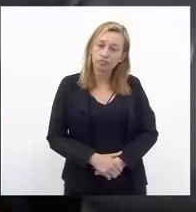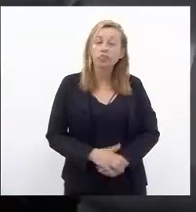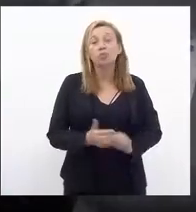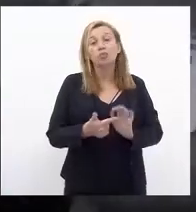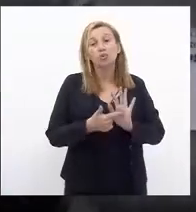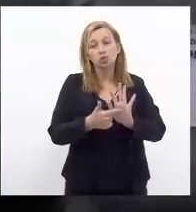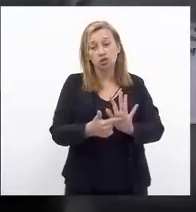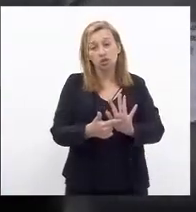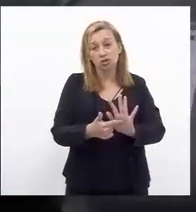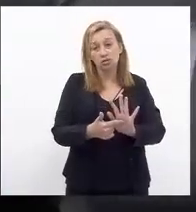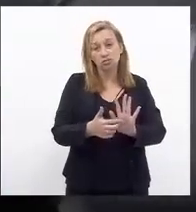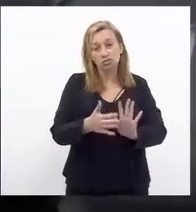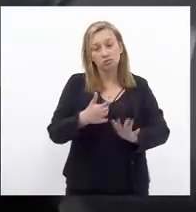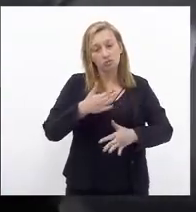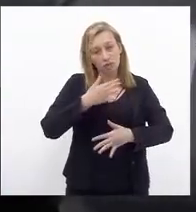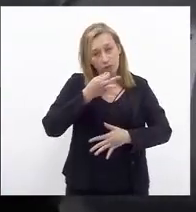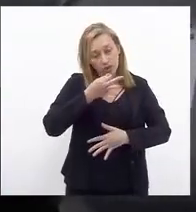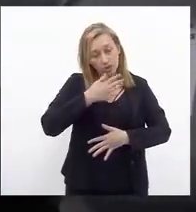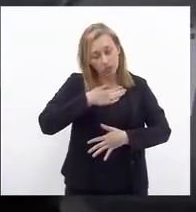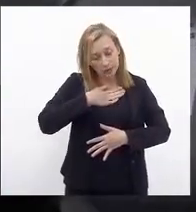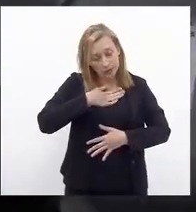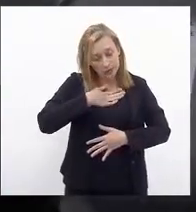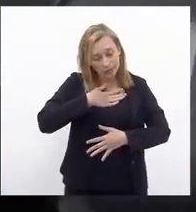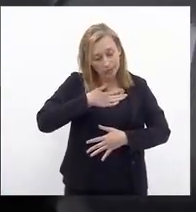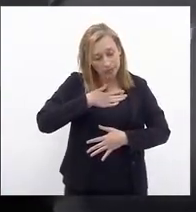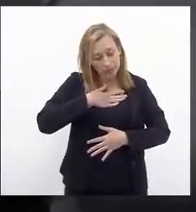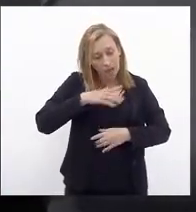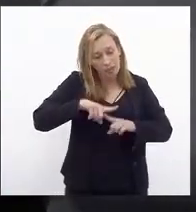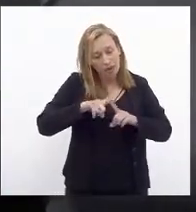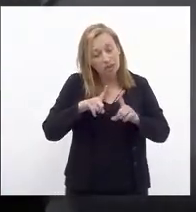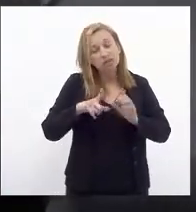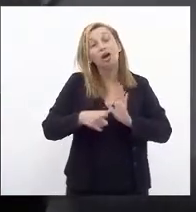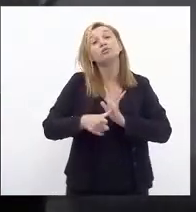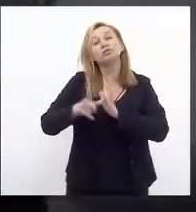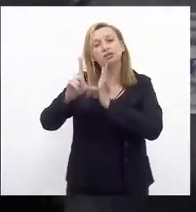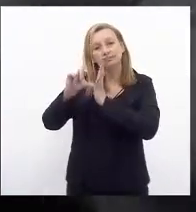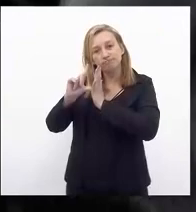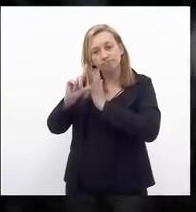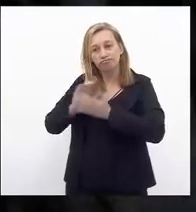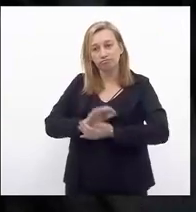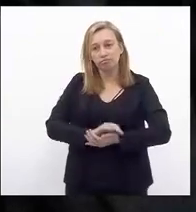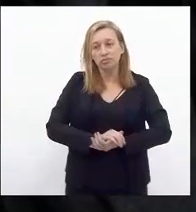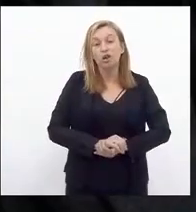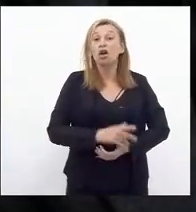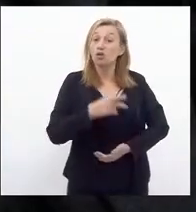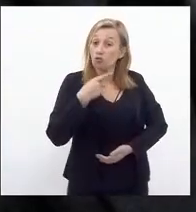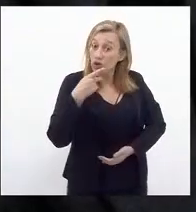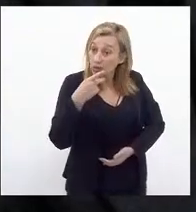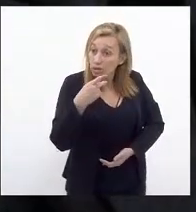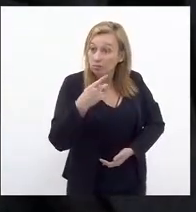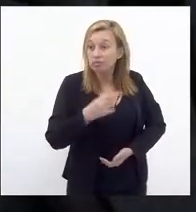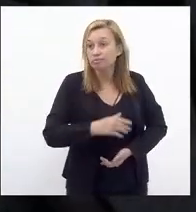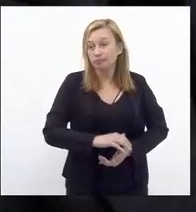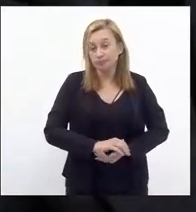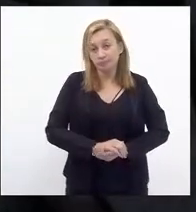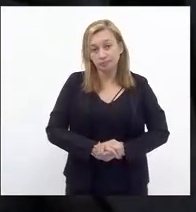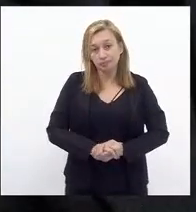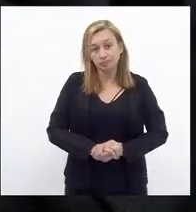demonstrando a minha posição mais antes eu falei